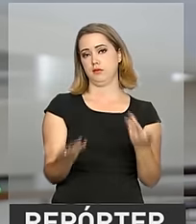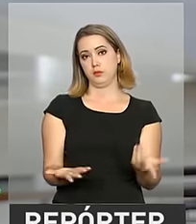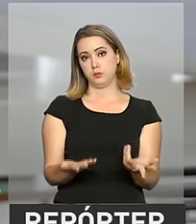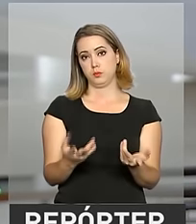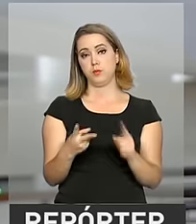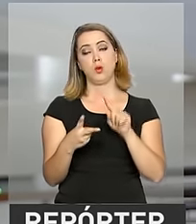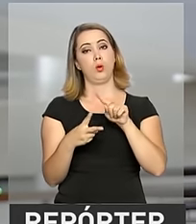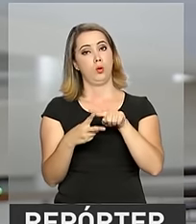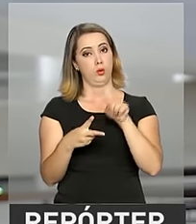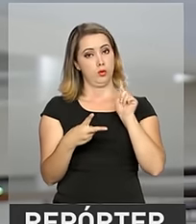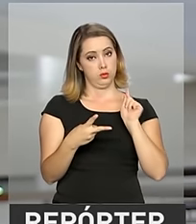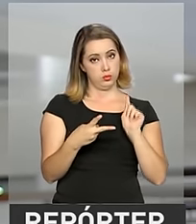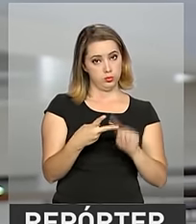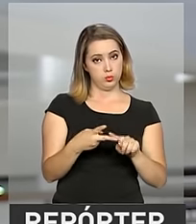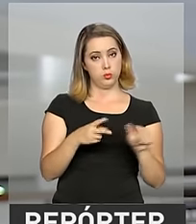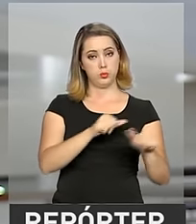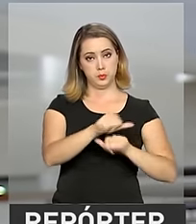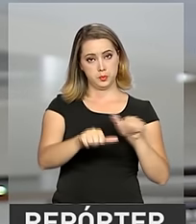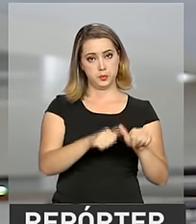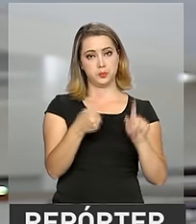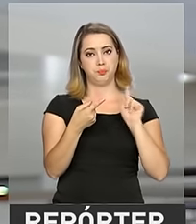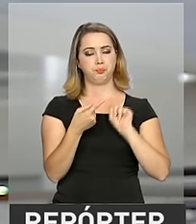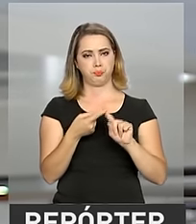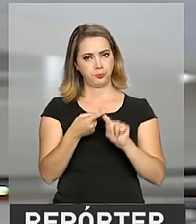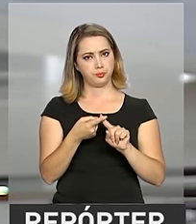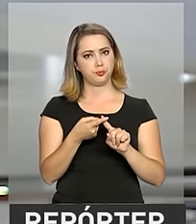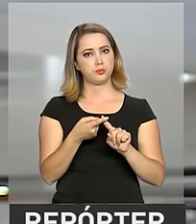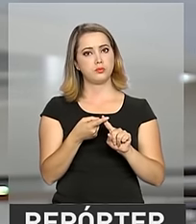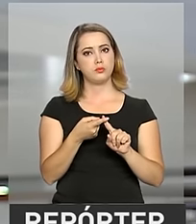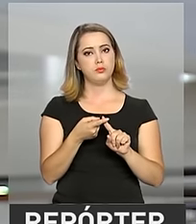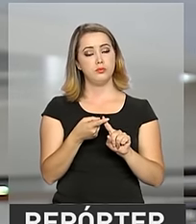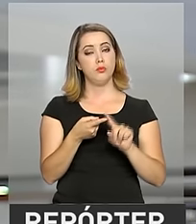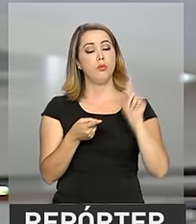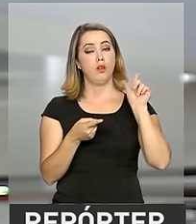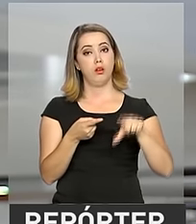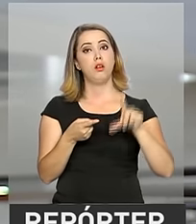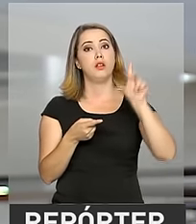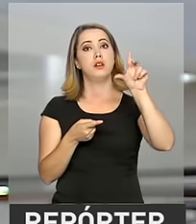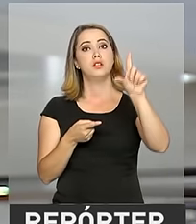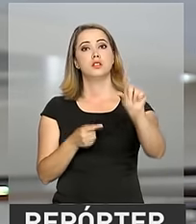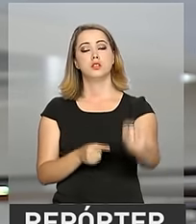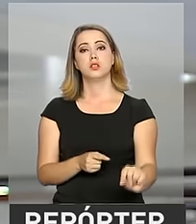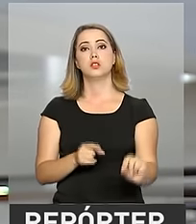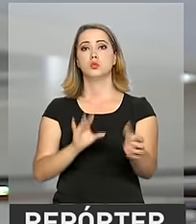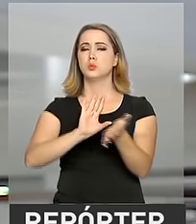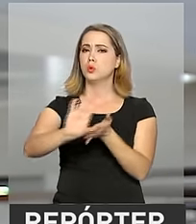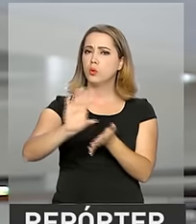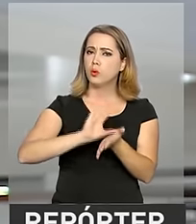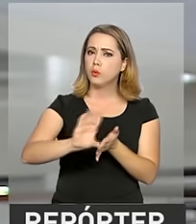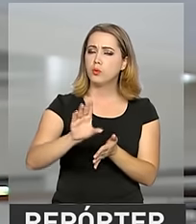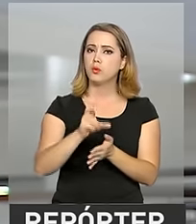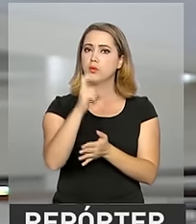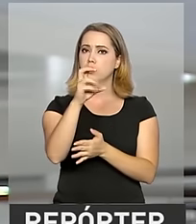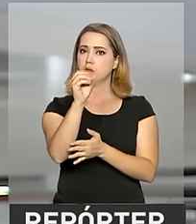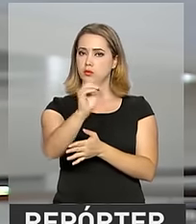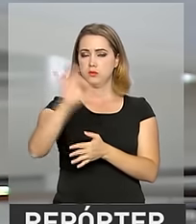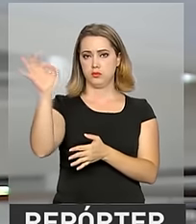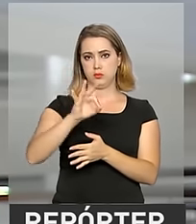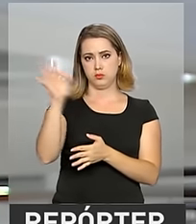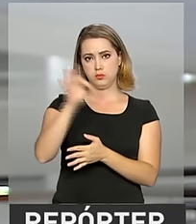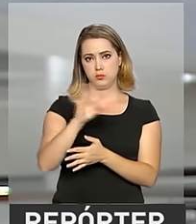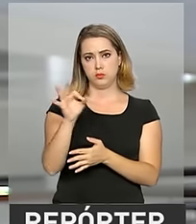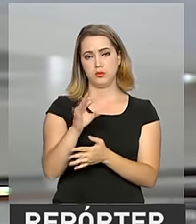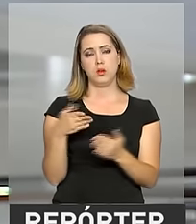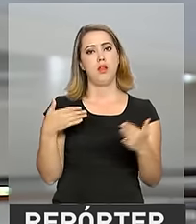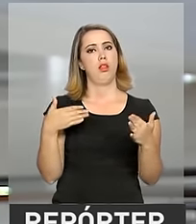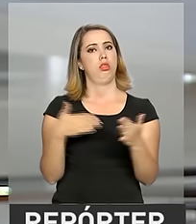Basicamente, duas normas foram alteradas. A primeira é aquela que reduz o repasse inicial de 50% para